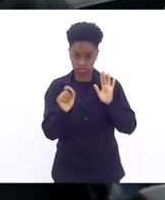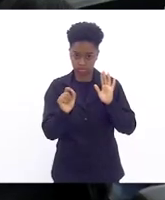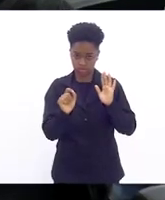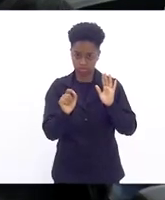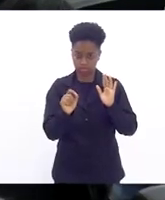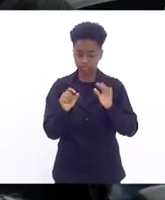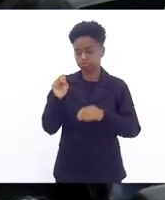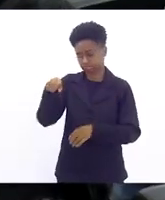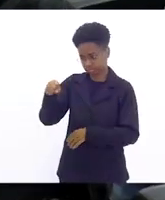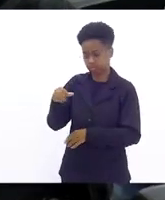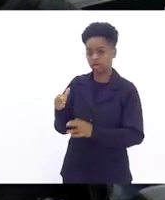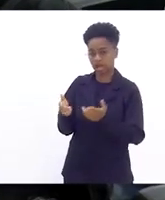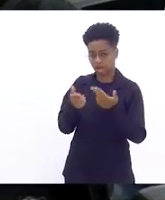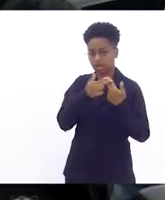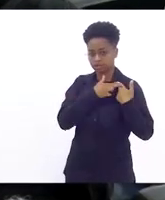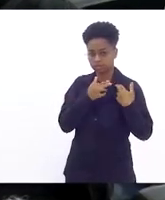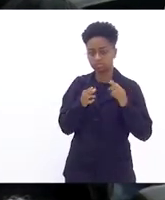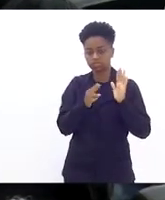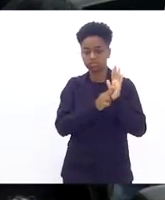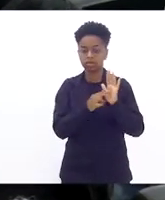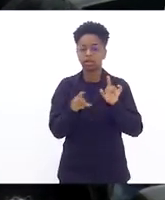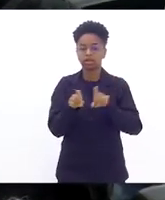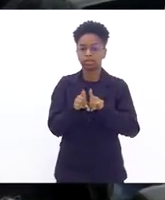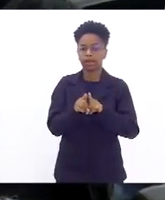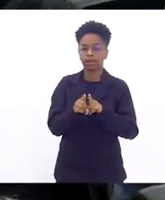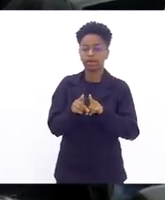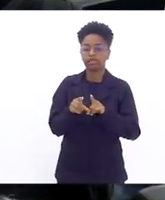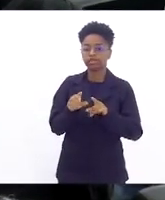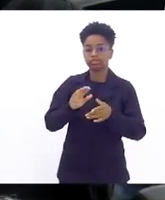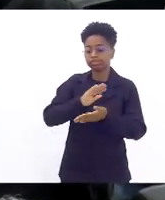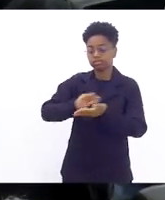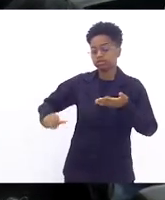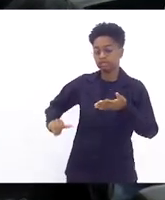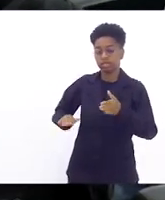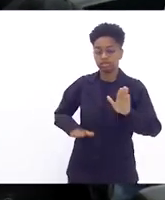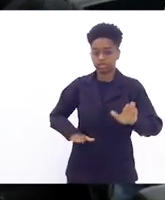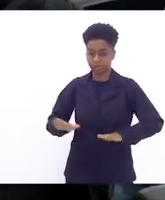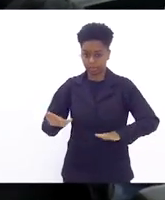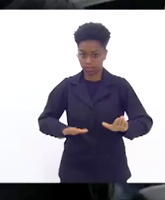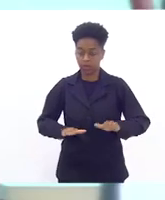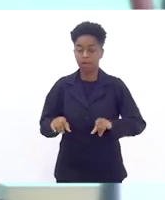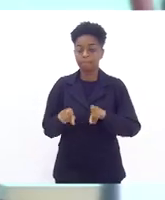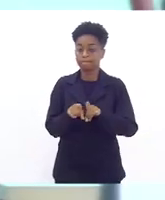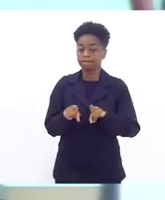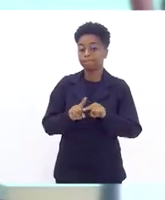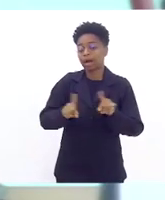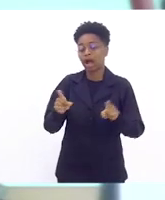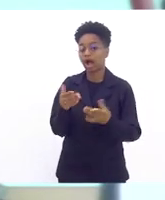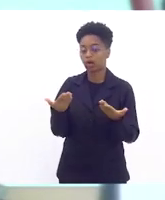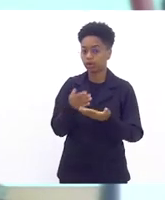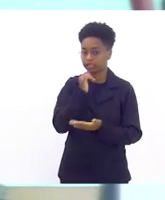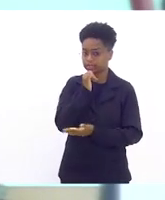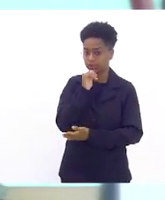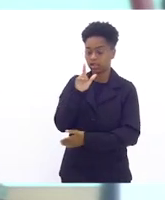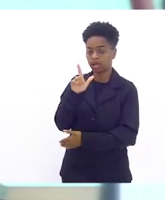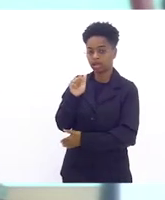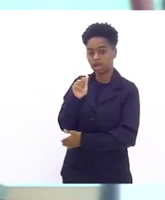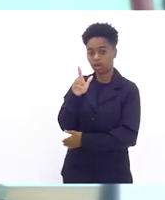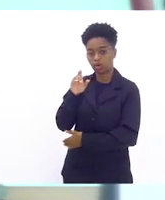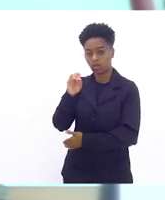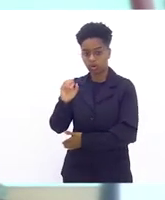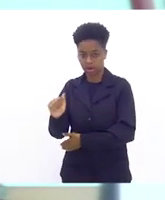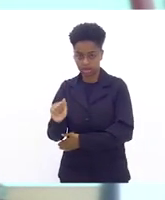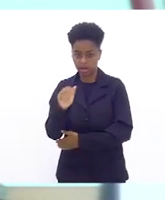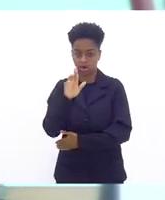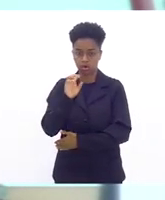é responsável pela gestão de Corpos existe tirando o sistema laminado de Jacarepaguá mas Lagoa Rodrigo de Freitas nesse momento Lagoa Jesus ele fez de todos e todos os corpos